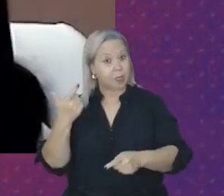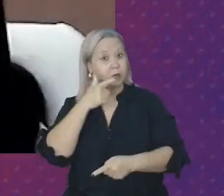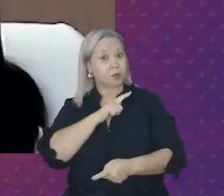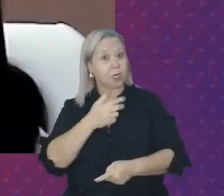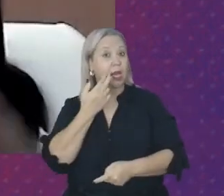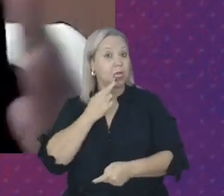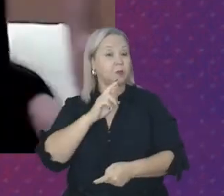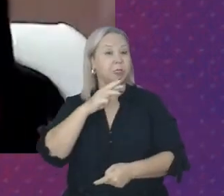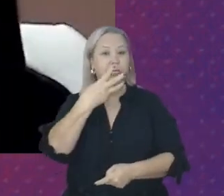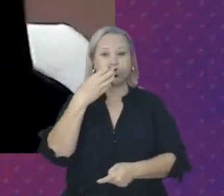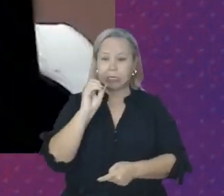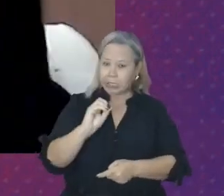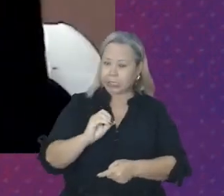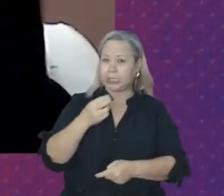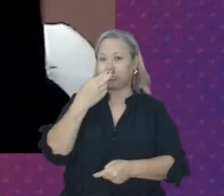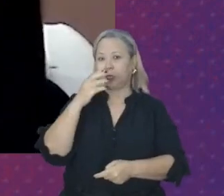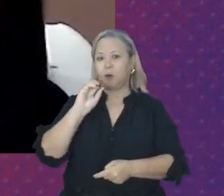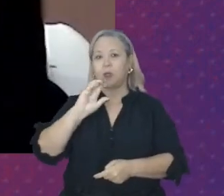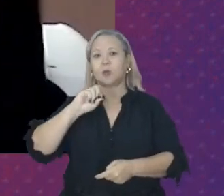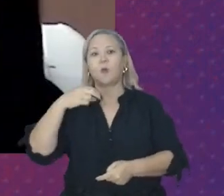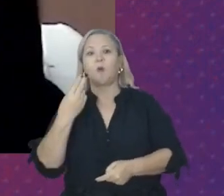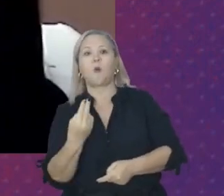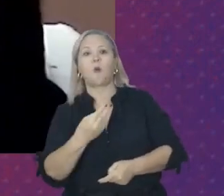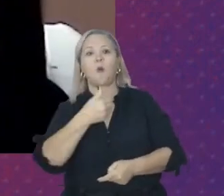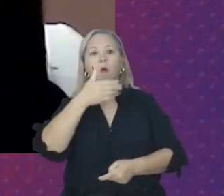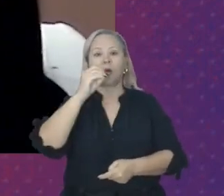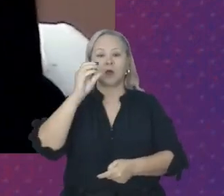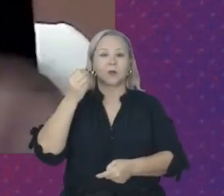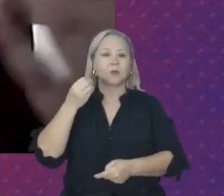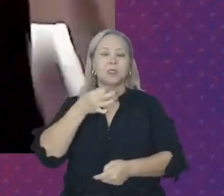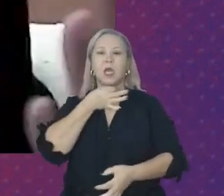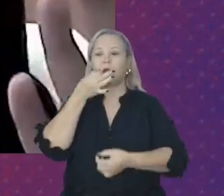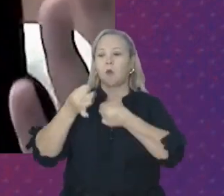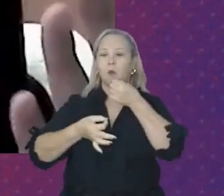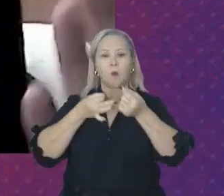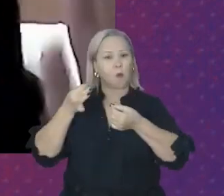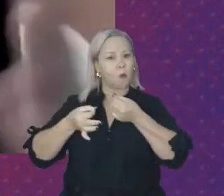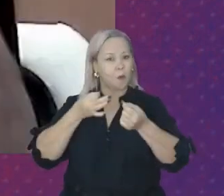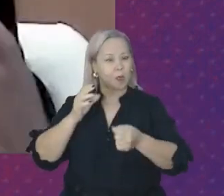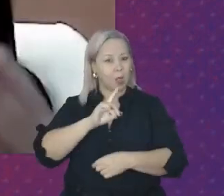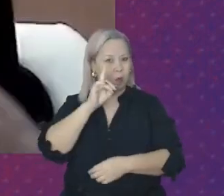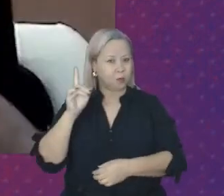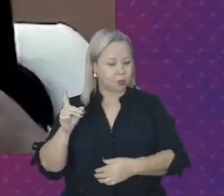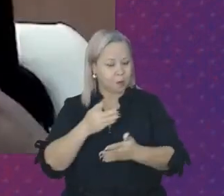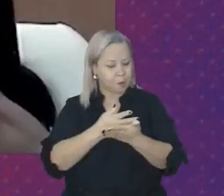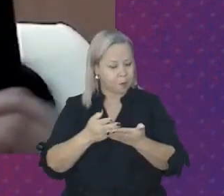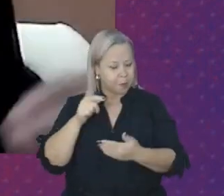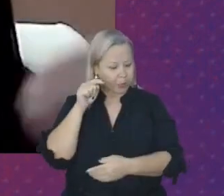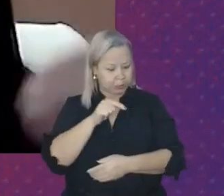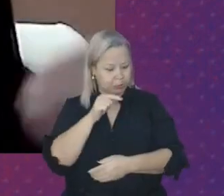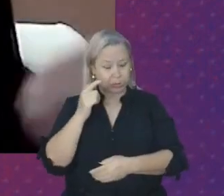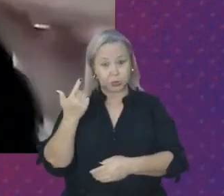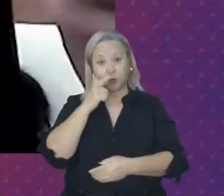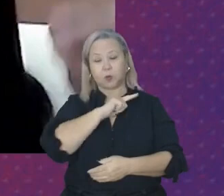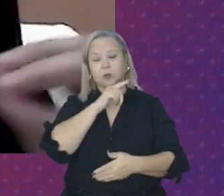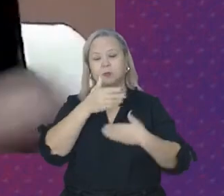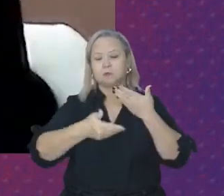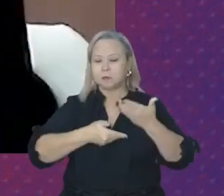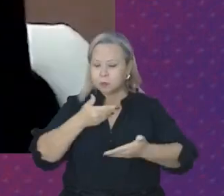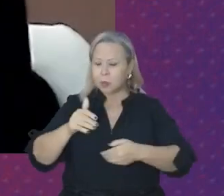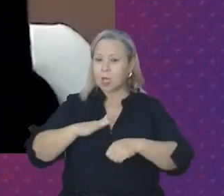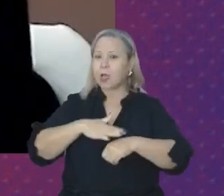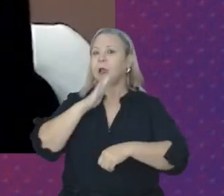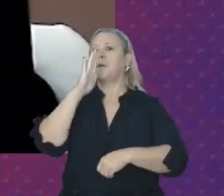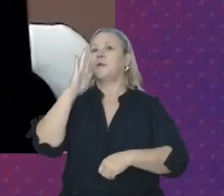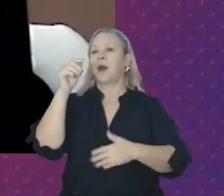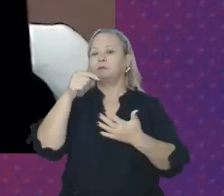30, 50 ou 100 comentários durante um dia. E, a partir disso, conseguir ali desenvolver mais